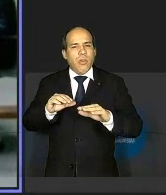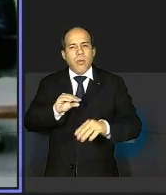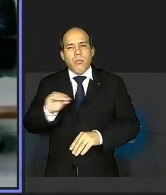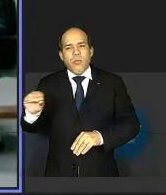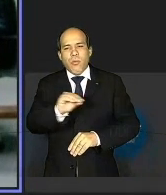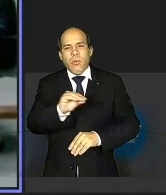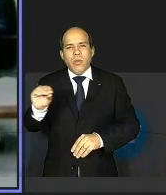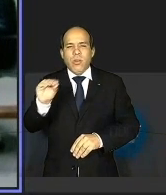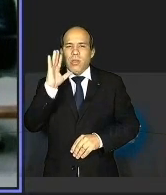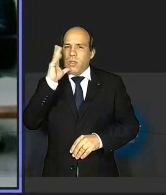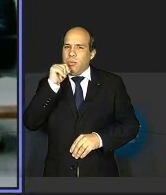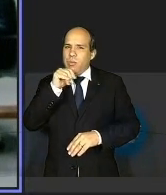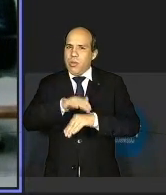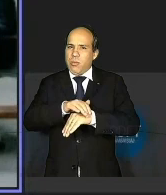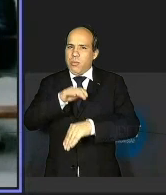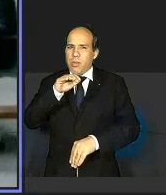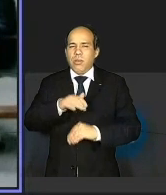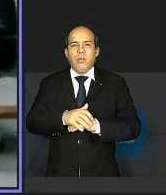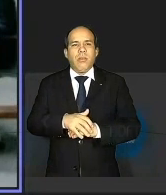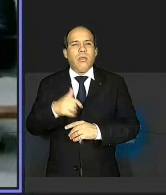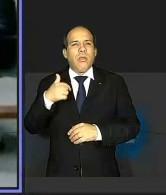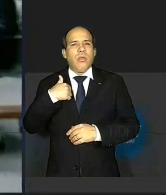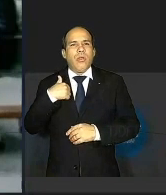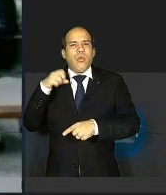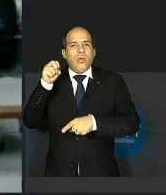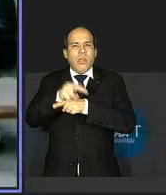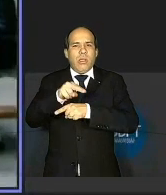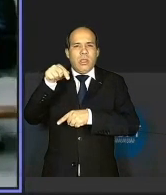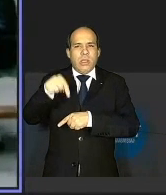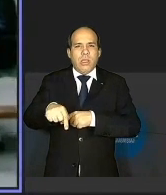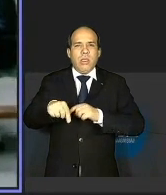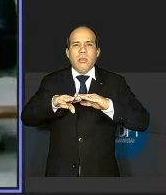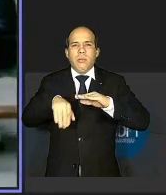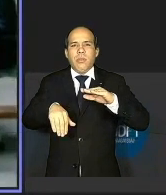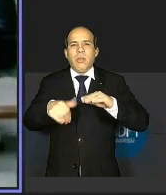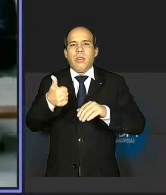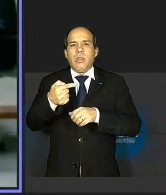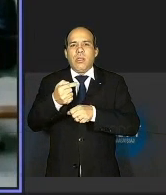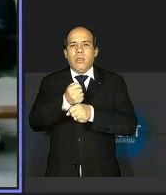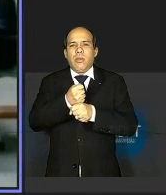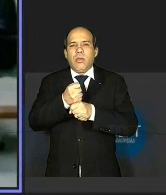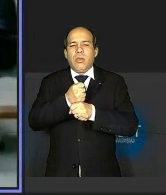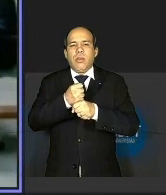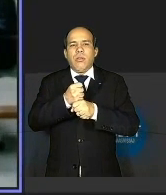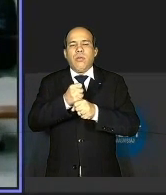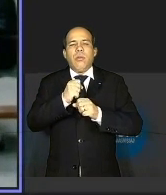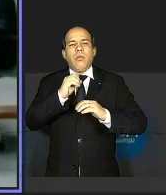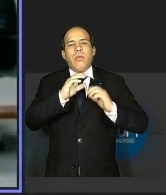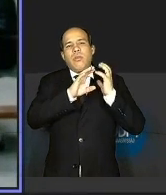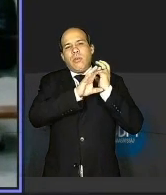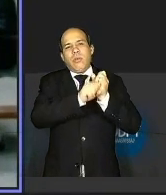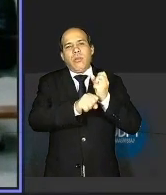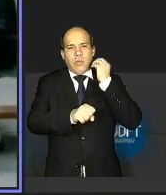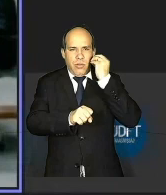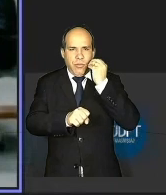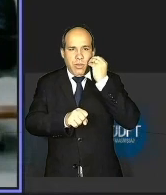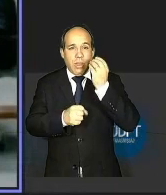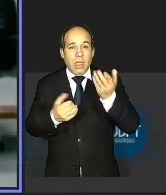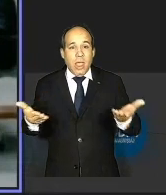Atualmente a movimentação é mais demorada. Eu cheguei aqui com menos de 17 anos de